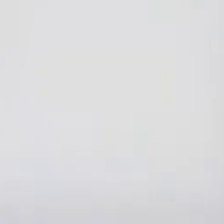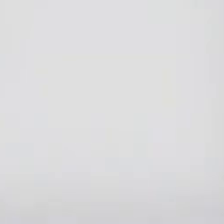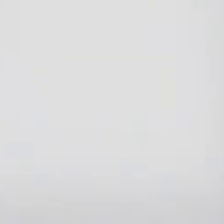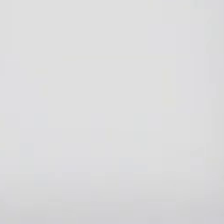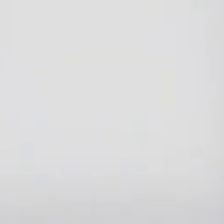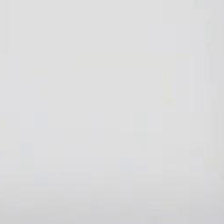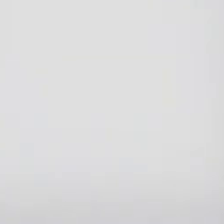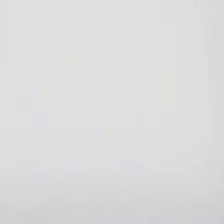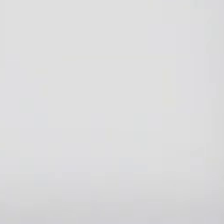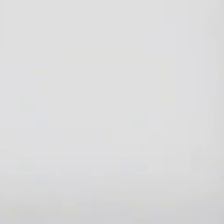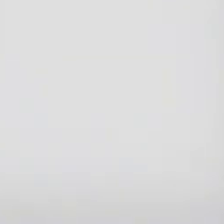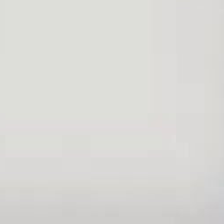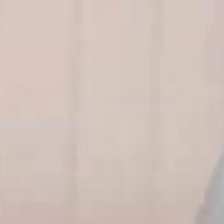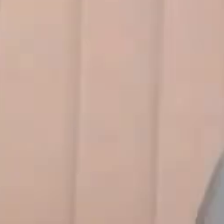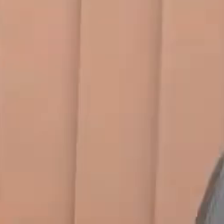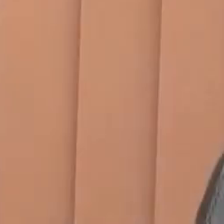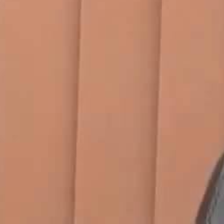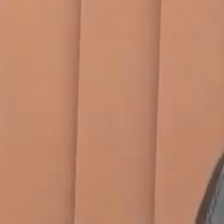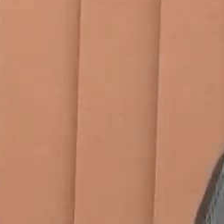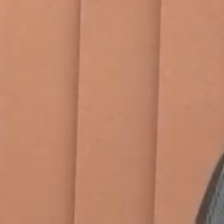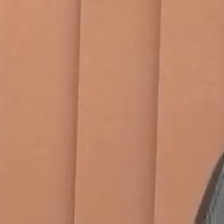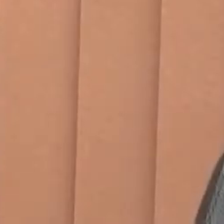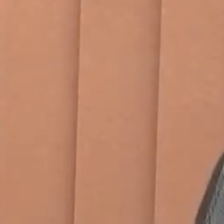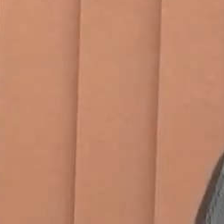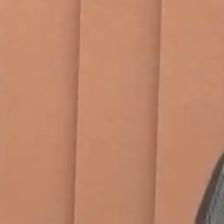TV Câmara Campinas